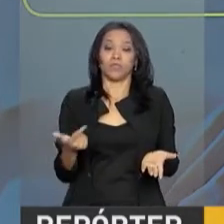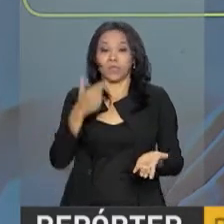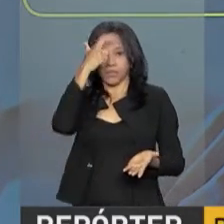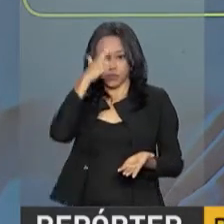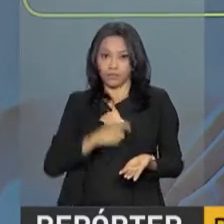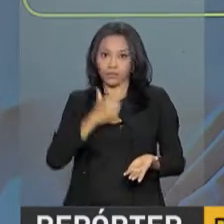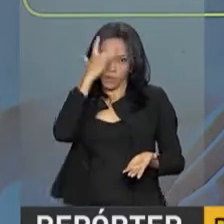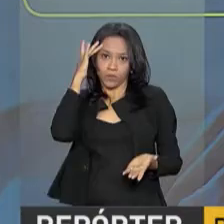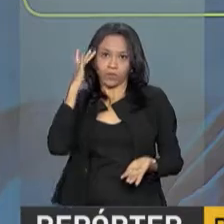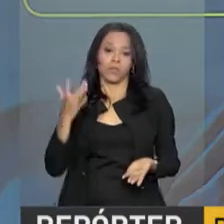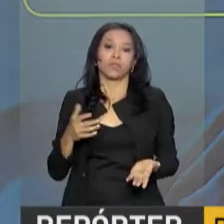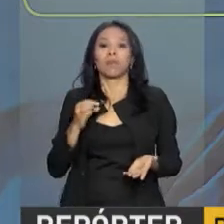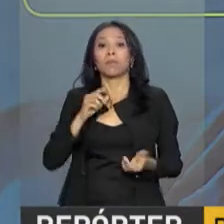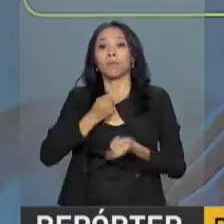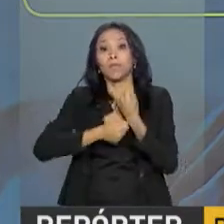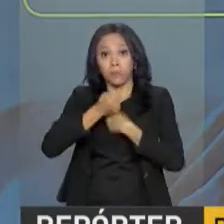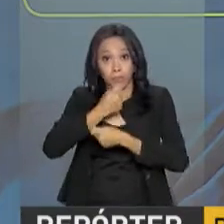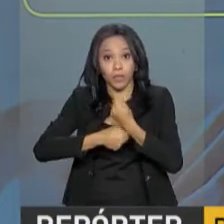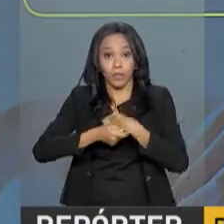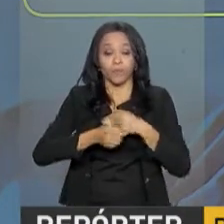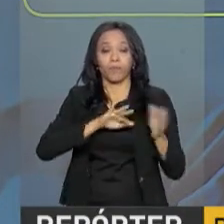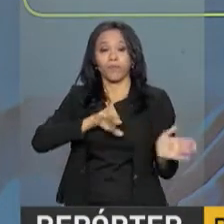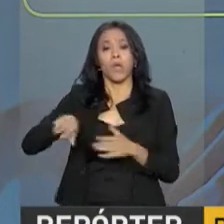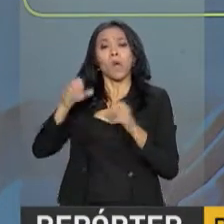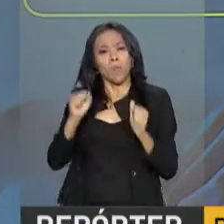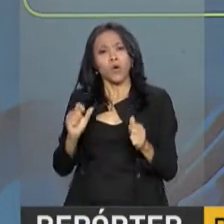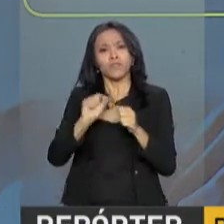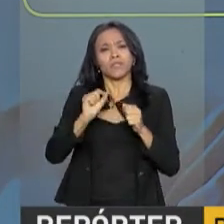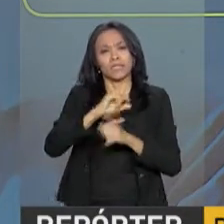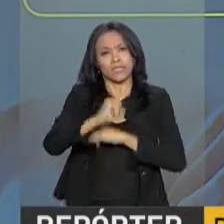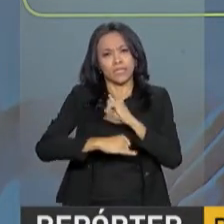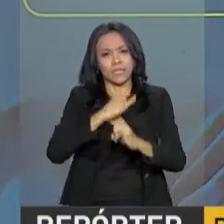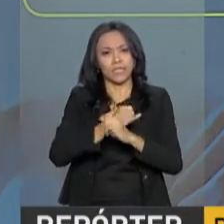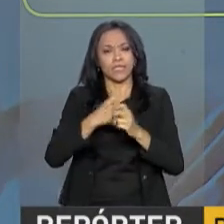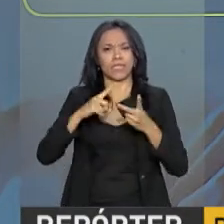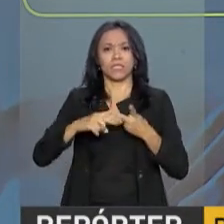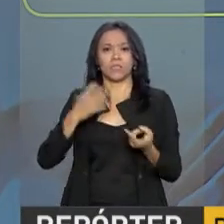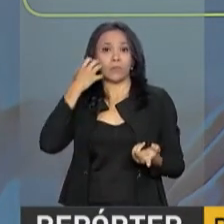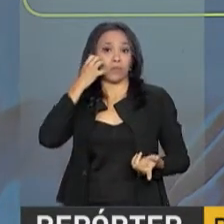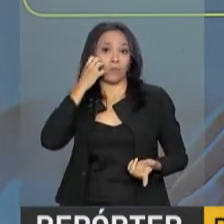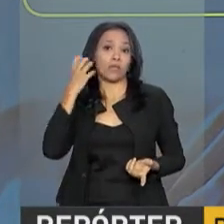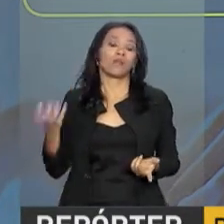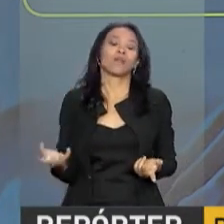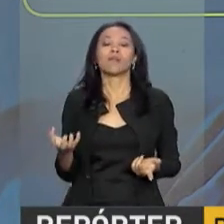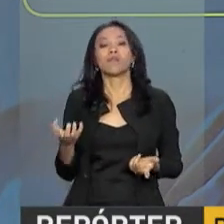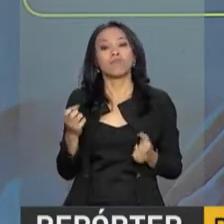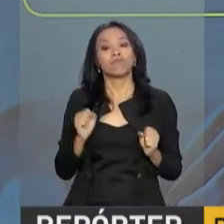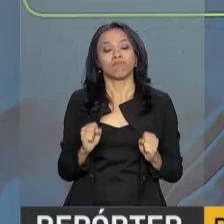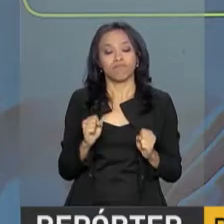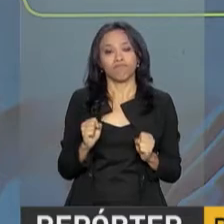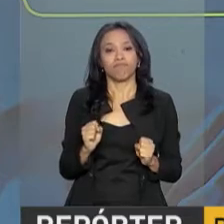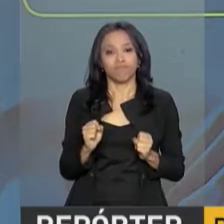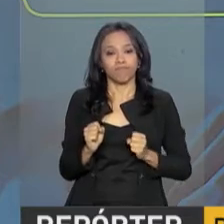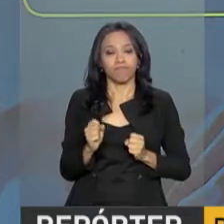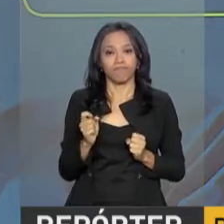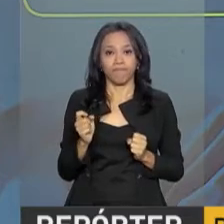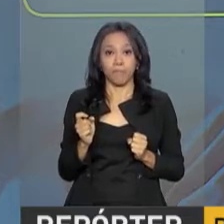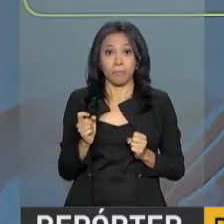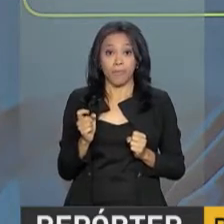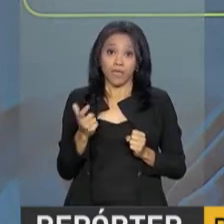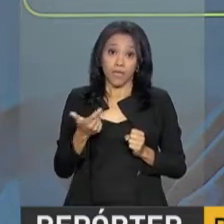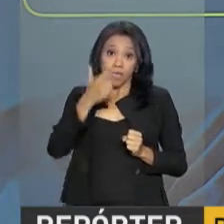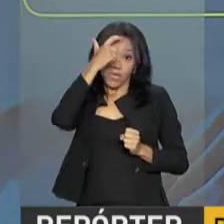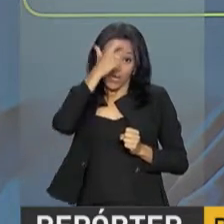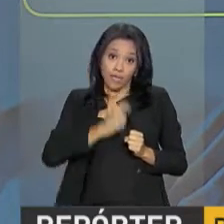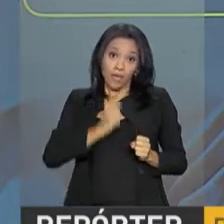casa, ele pode fazer tanto pela internet quanto pelo próprio celular, né? E acaba que ele tem